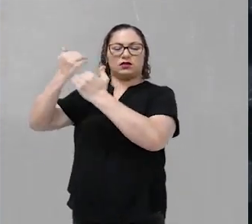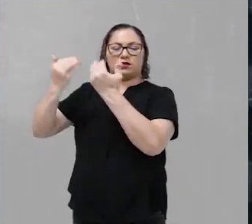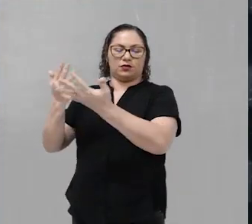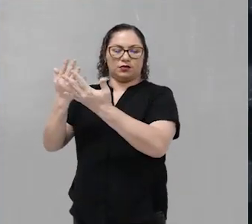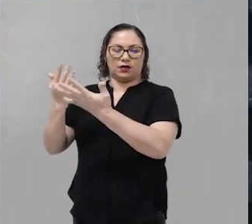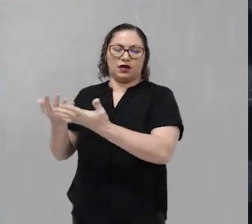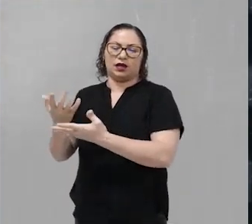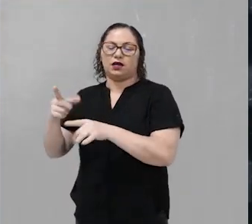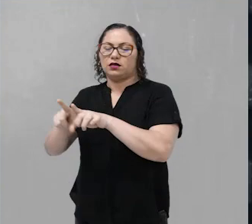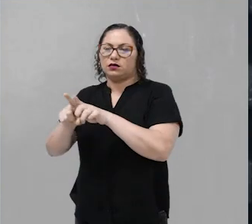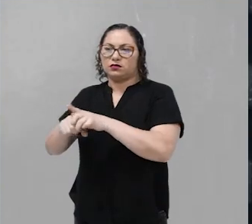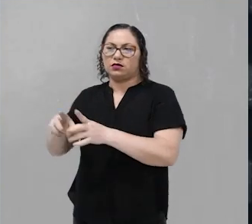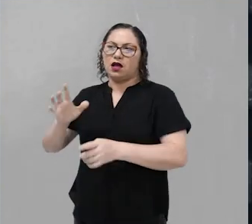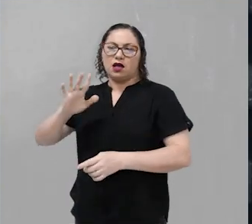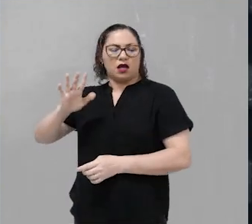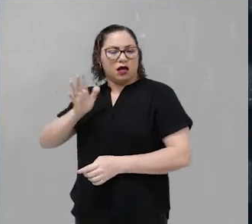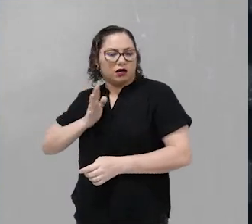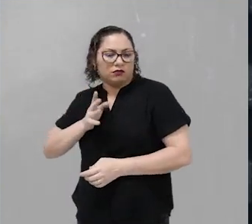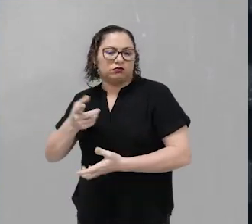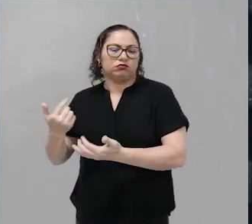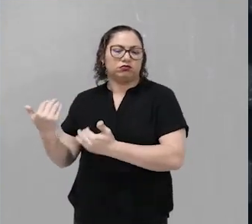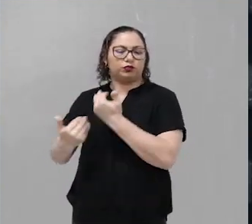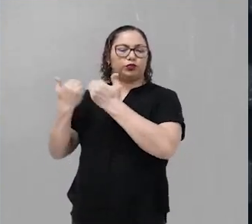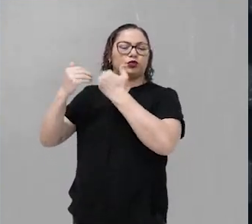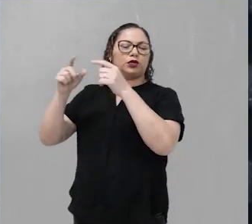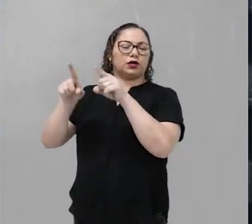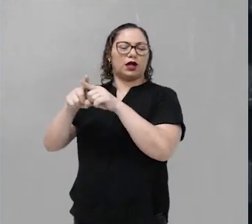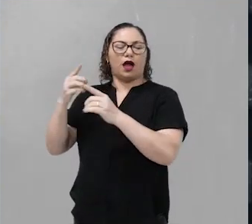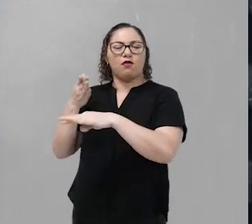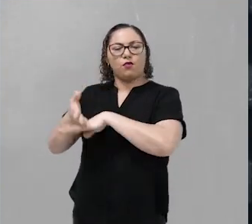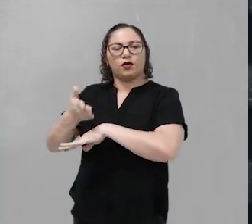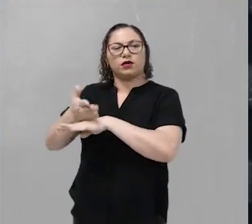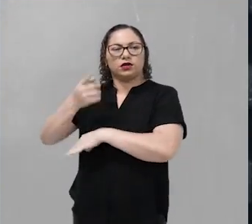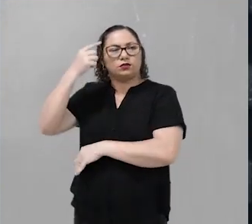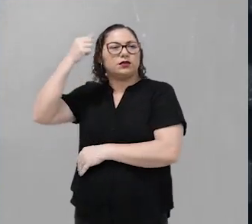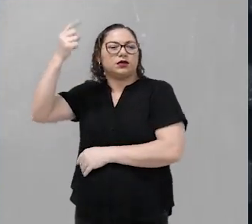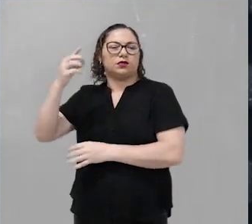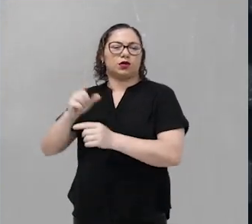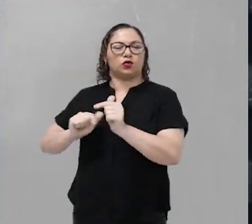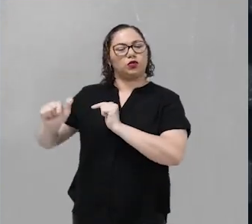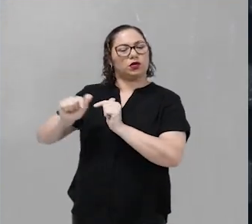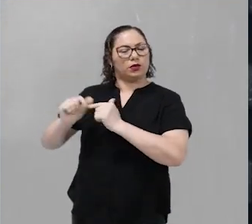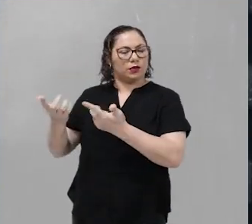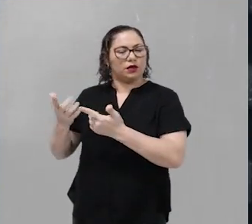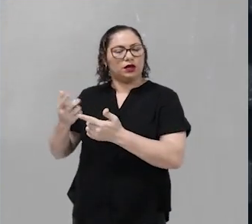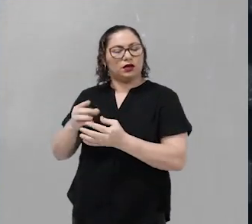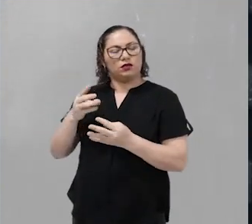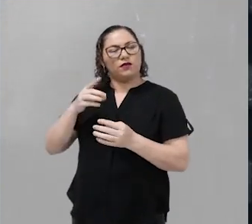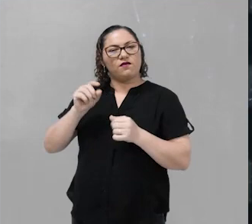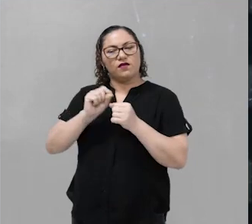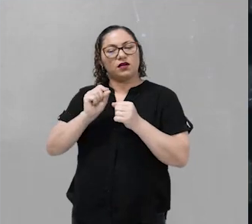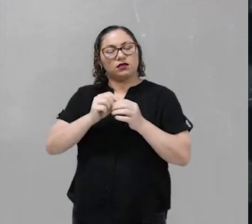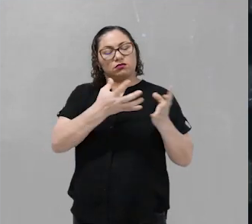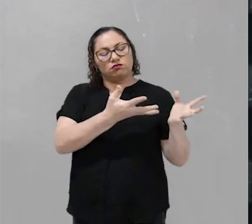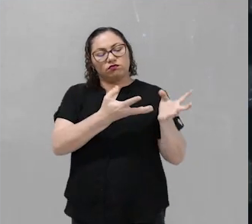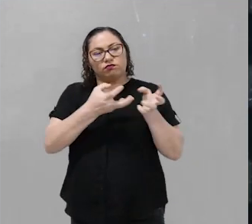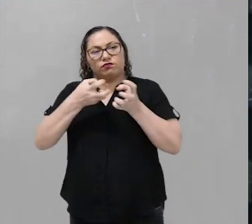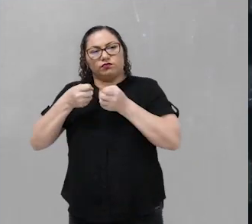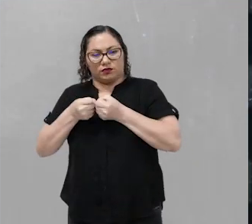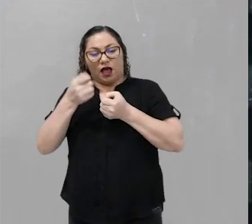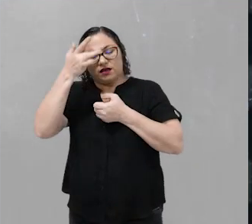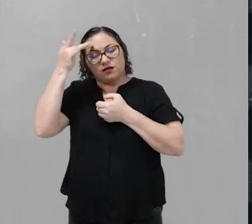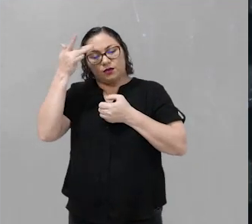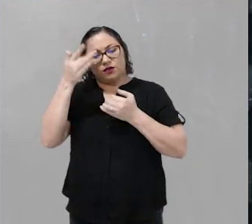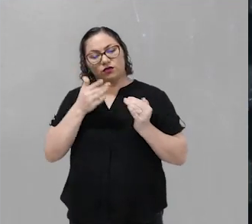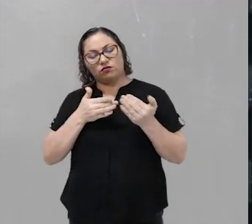maior autonomia, inclusive financeira, a partir da ideia do trabalho, etc. e tal. Leva as pessoas, atrai as pessoas para